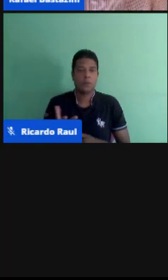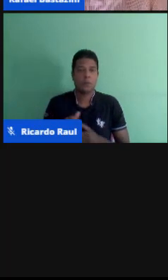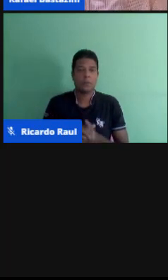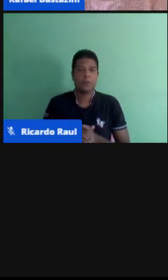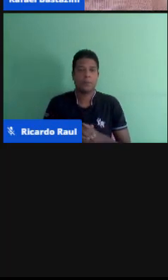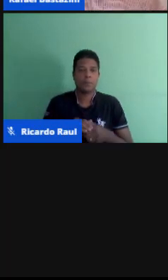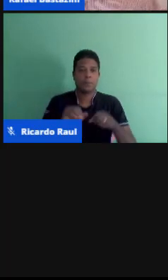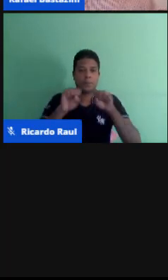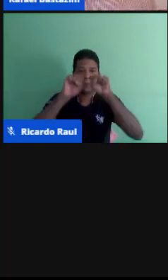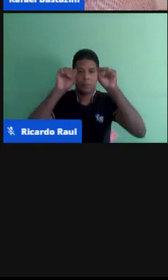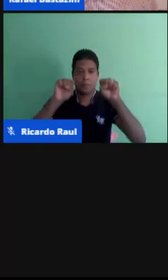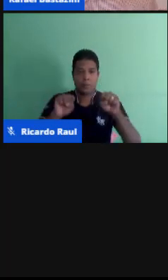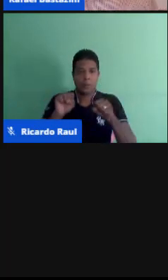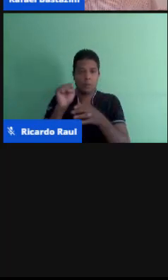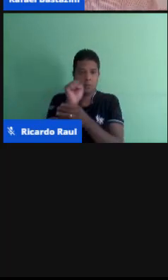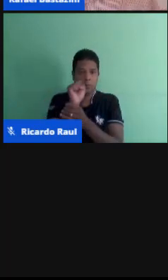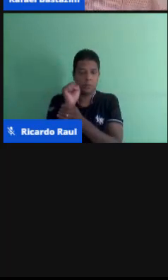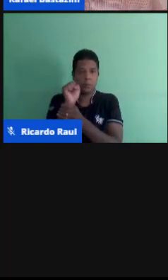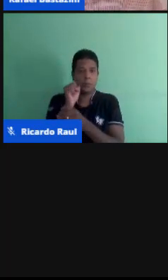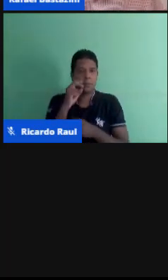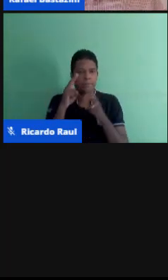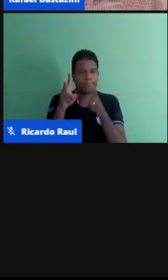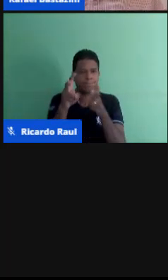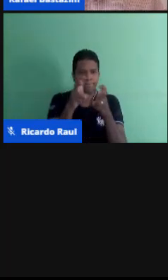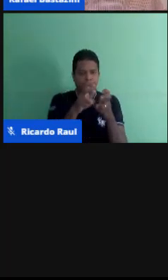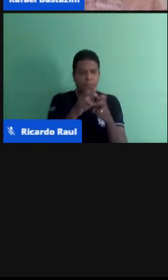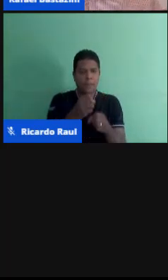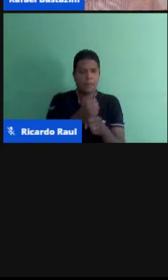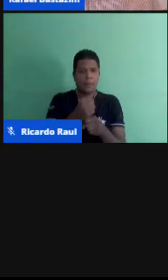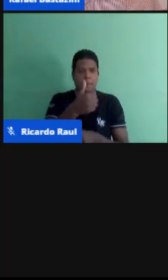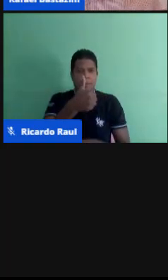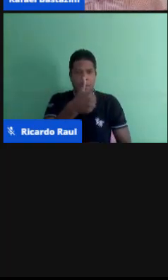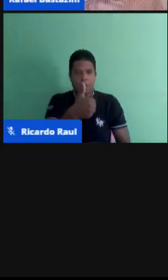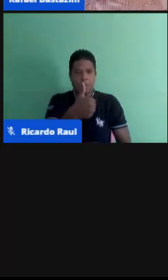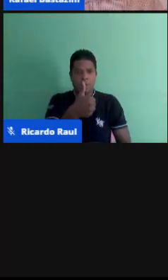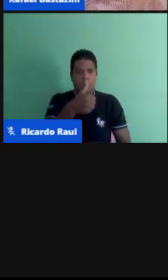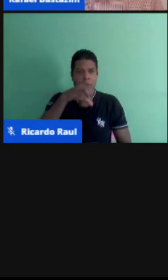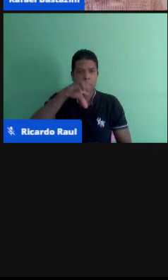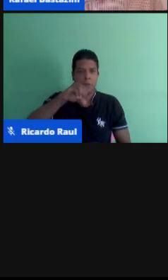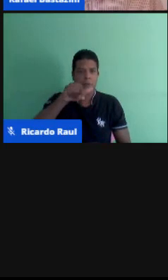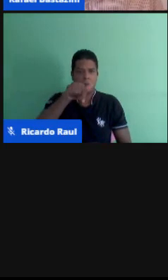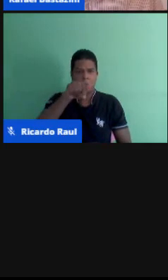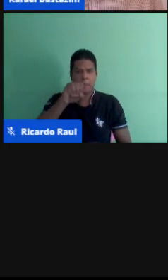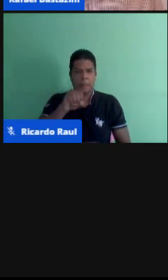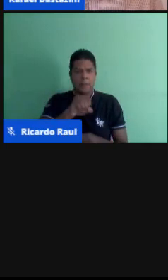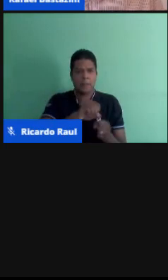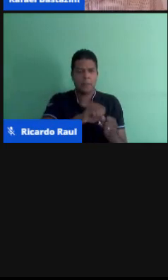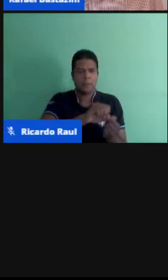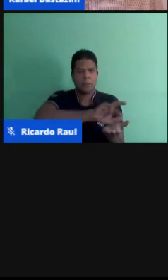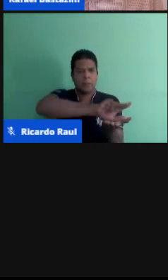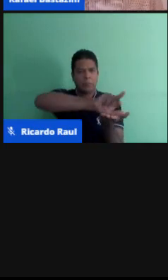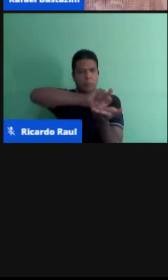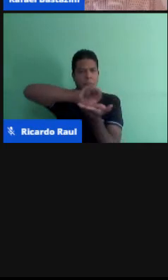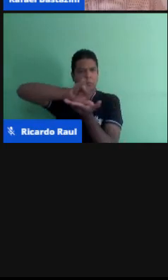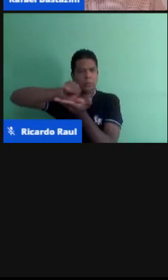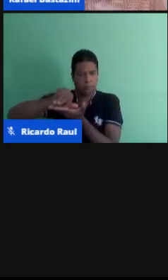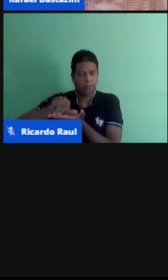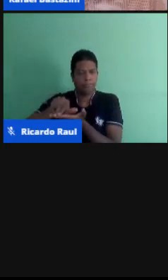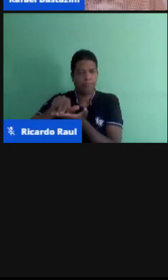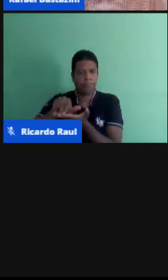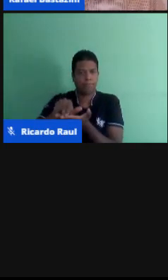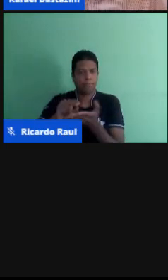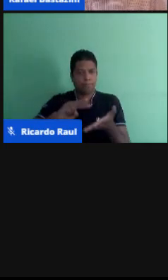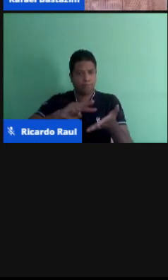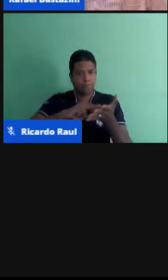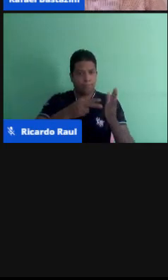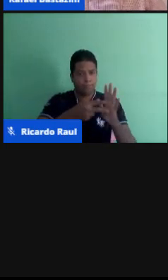de segurança. Então, percebam, a partir de 1970, nós temos uma série de possibilidades para a gente